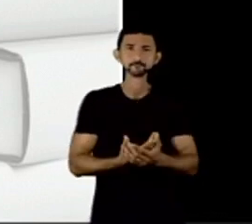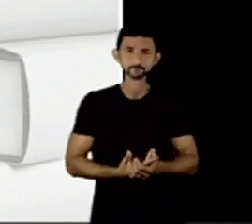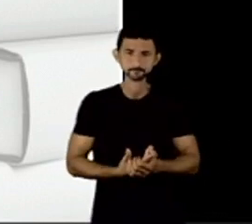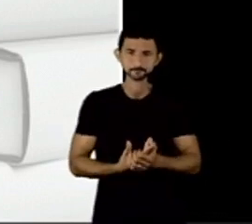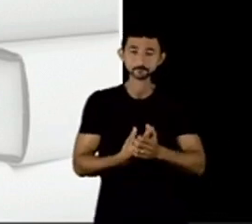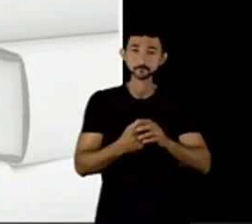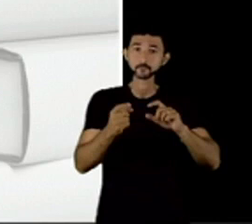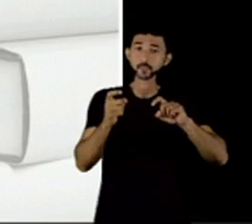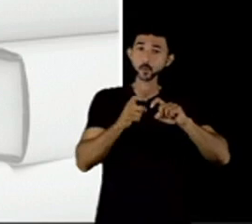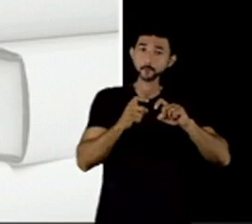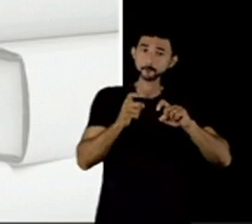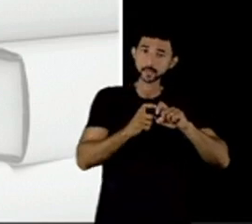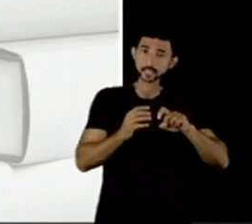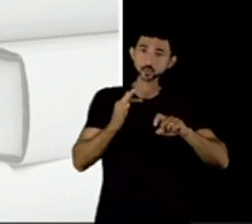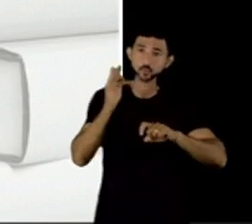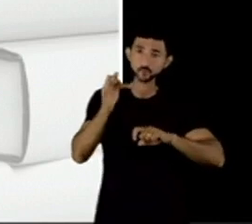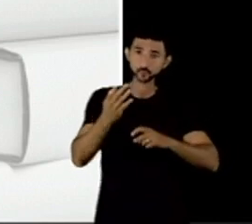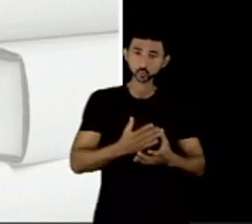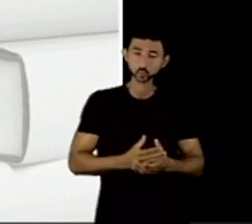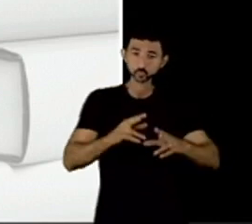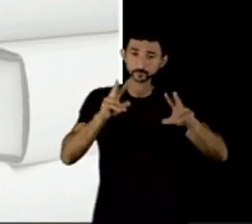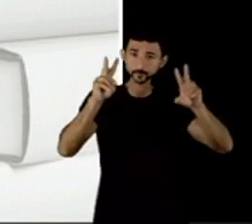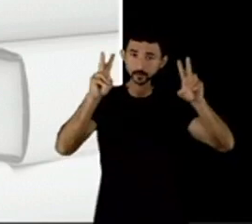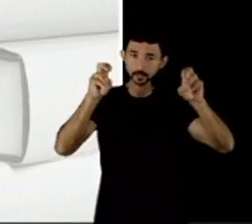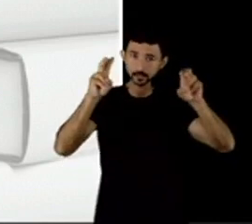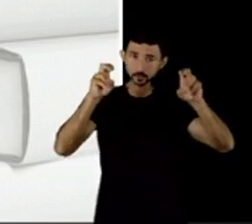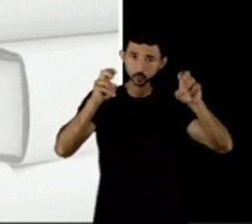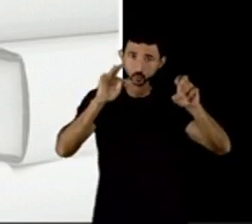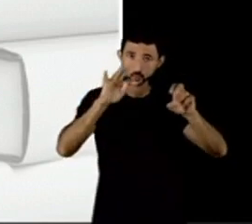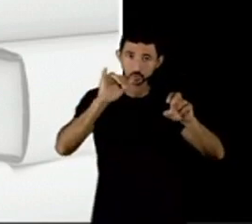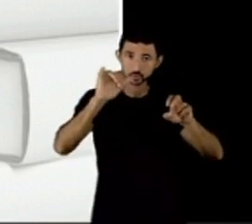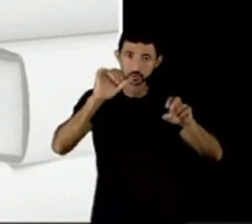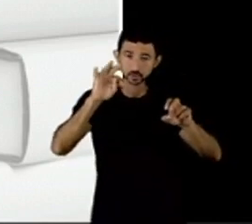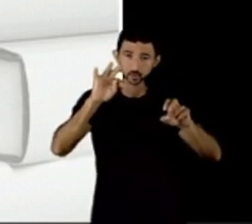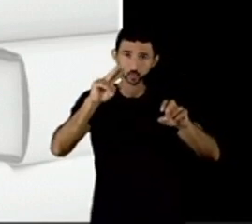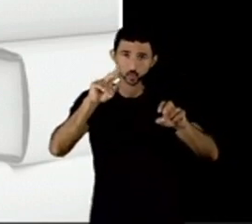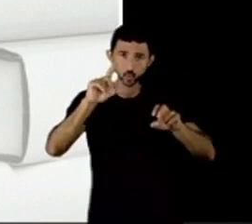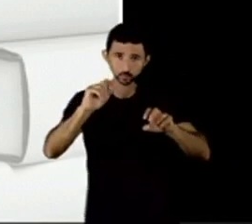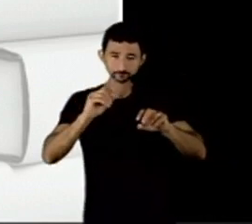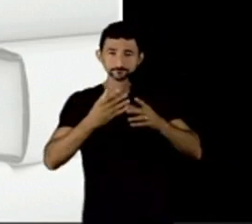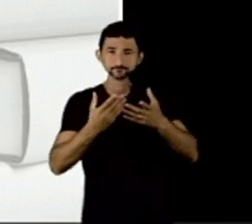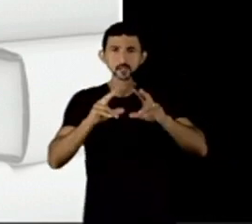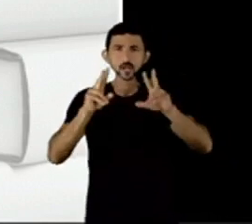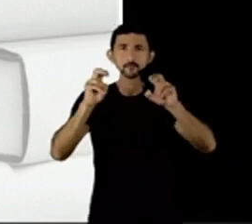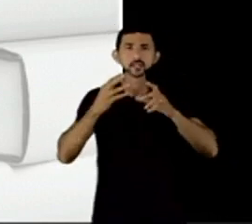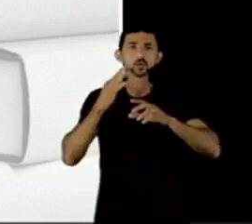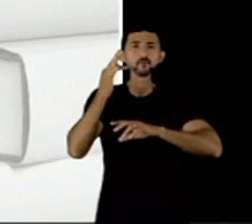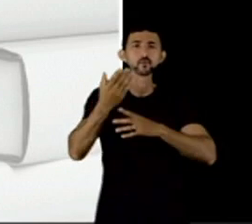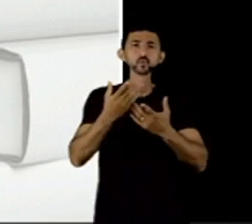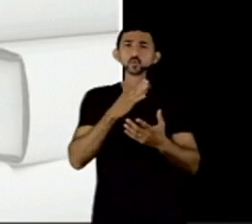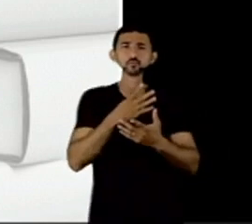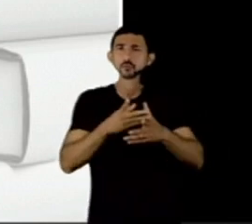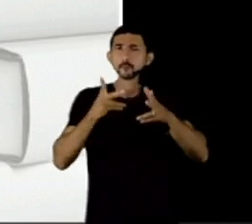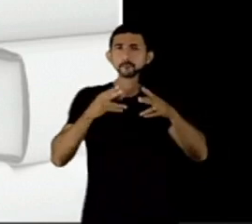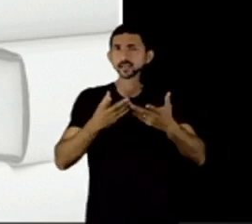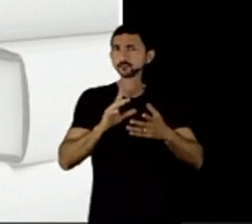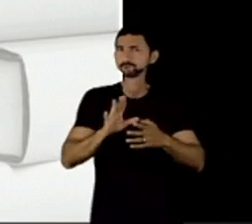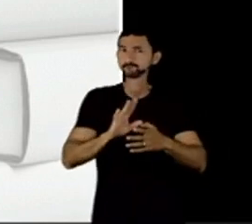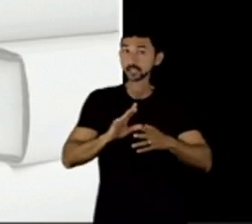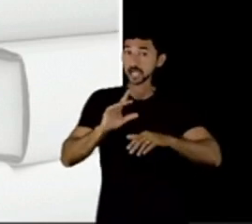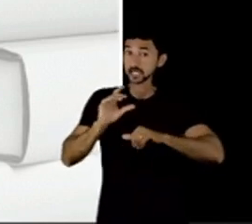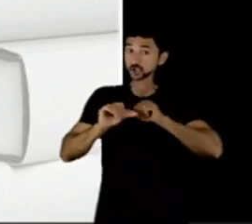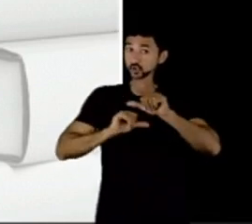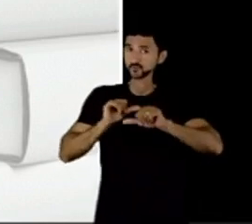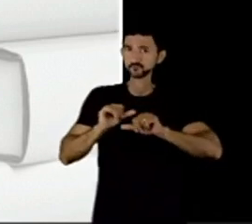os médicos do futuro, aliás, o título do texto, os médicos do futuro já não são mais os mesmos.